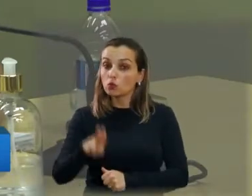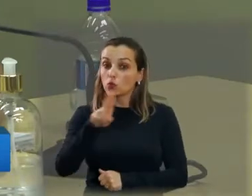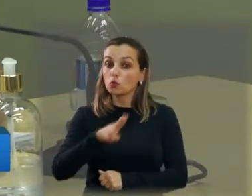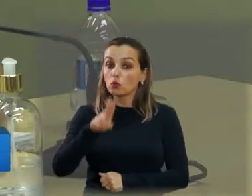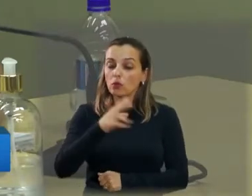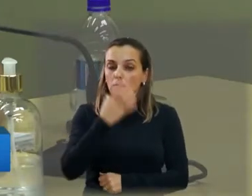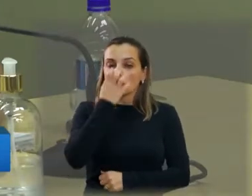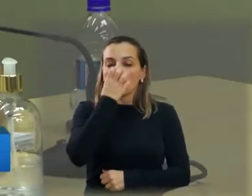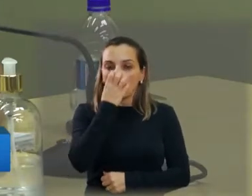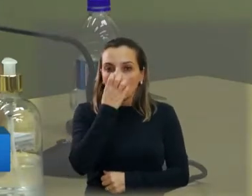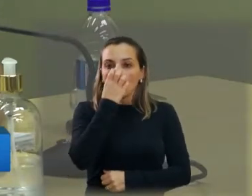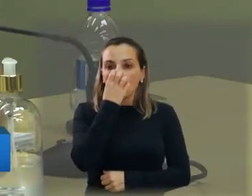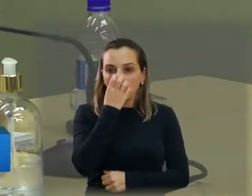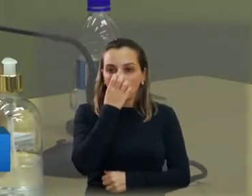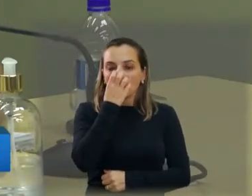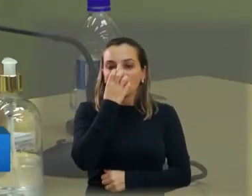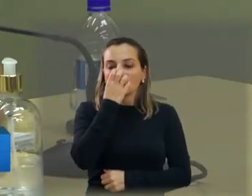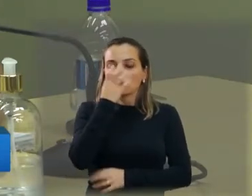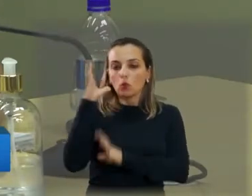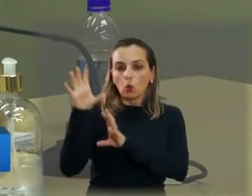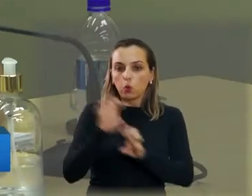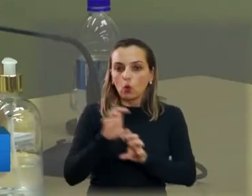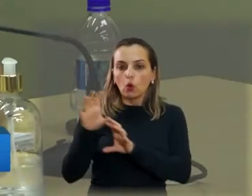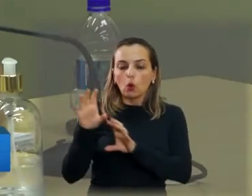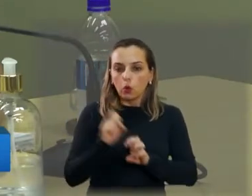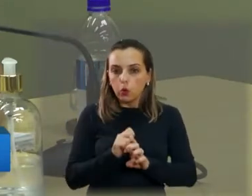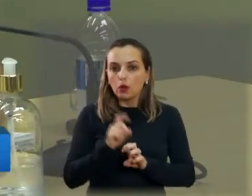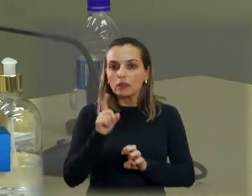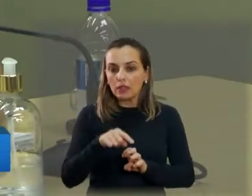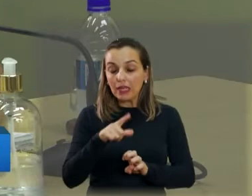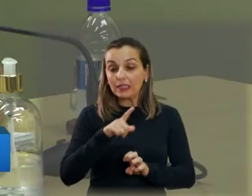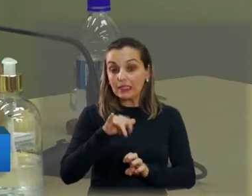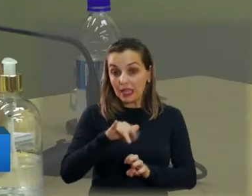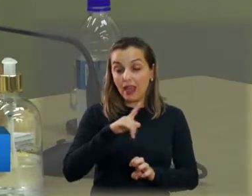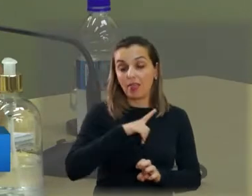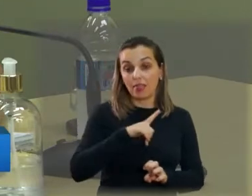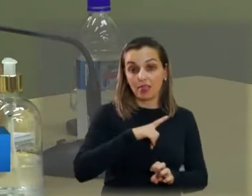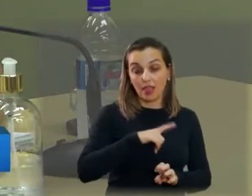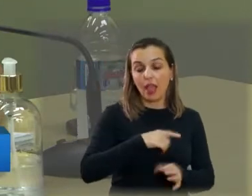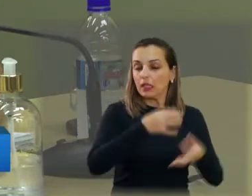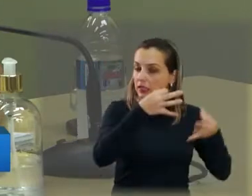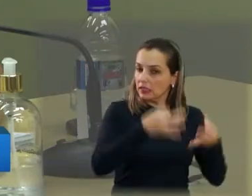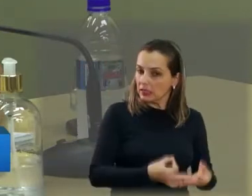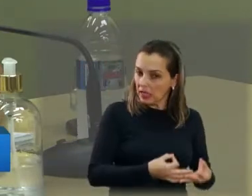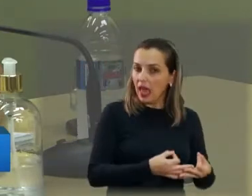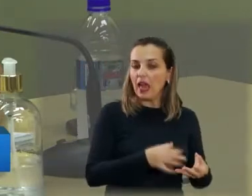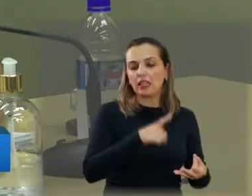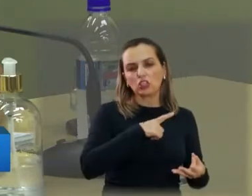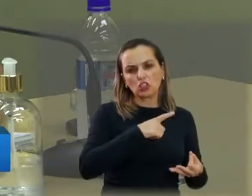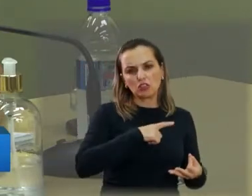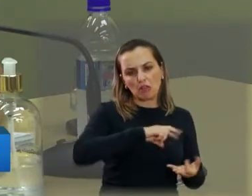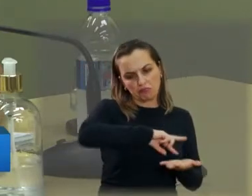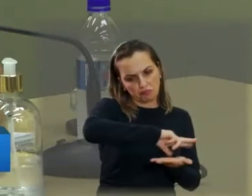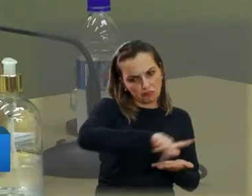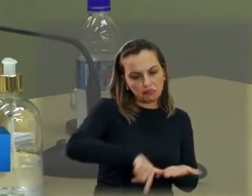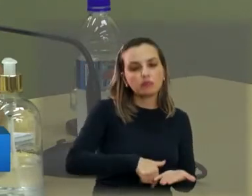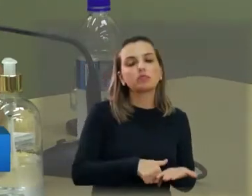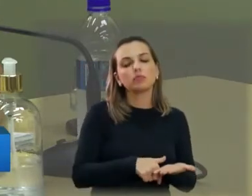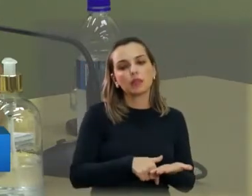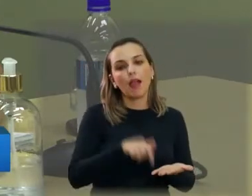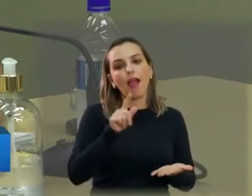oxigênio. Então, mesmo que a gente tenha a quantidade de oxigênio que a gente precisa, que tenha torpedos, que tenha usina,